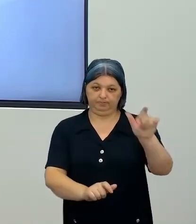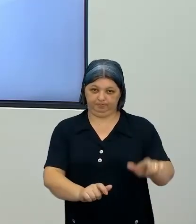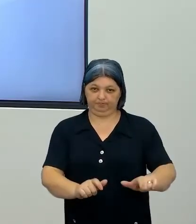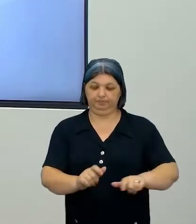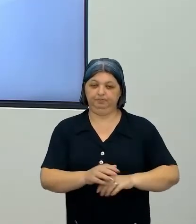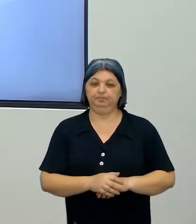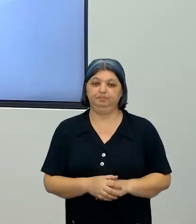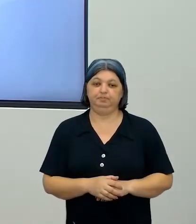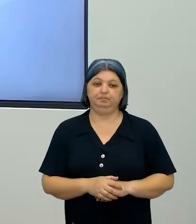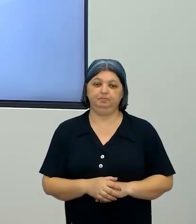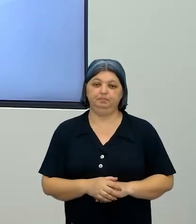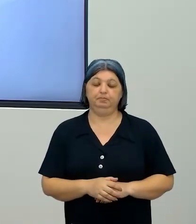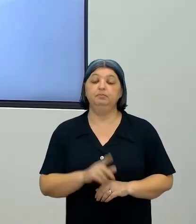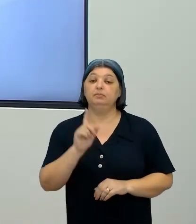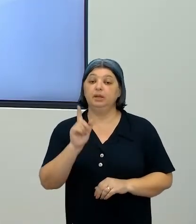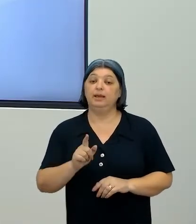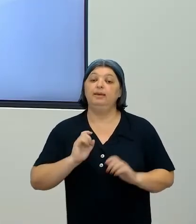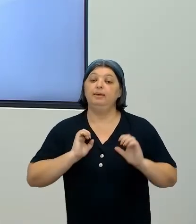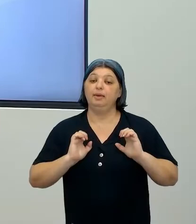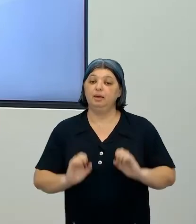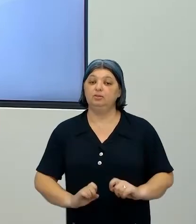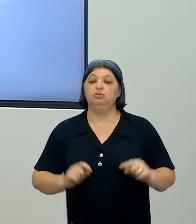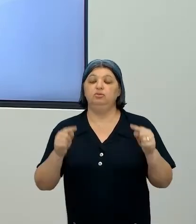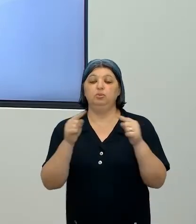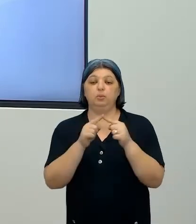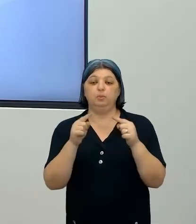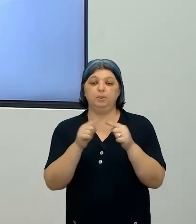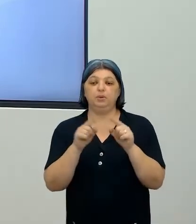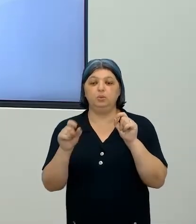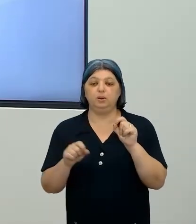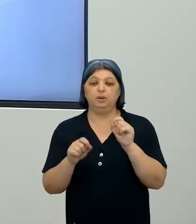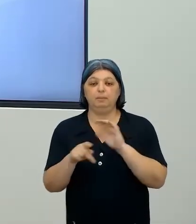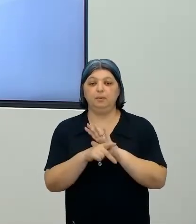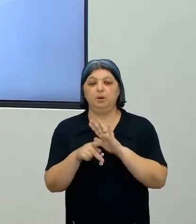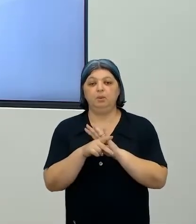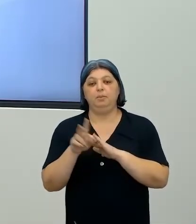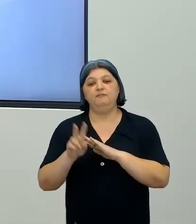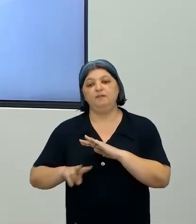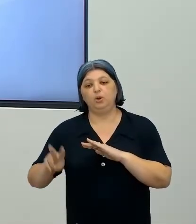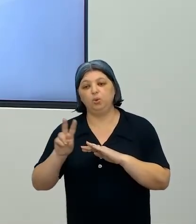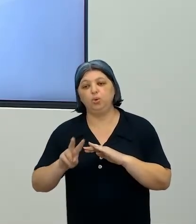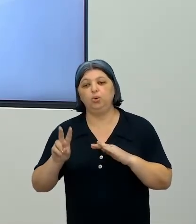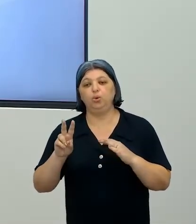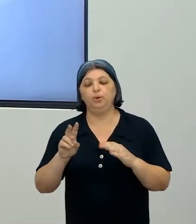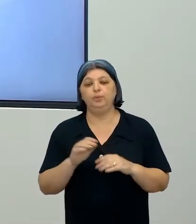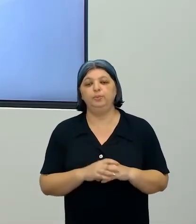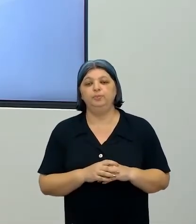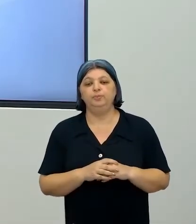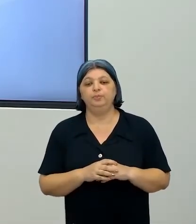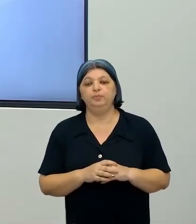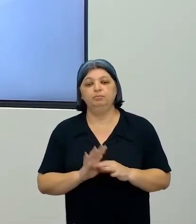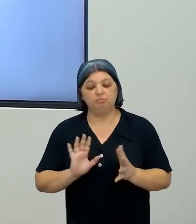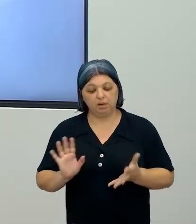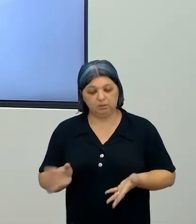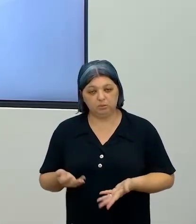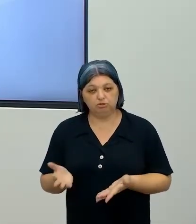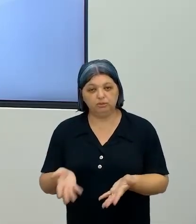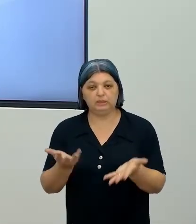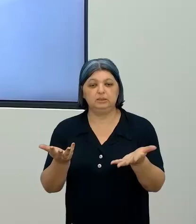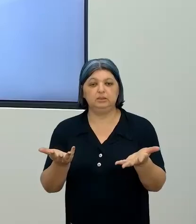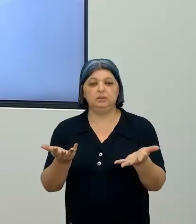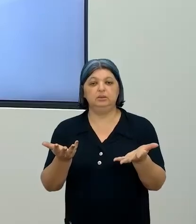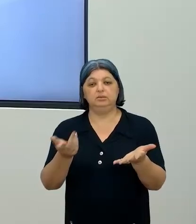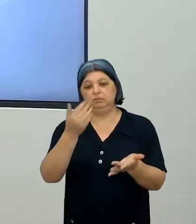certo, pessoal? Essa ética, então, tem a ver com esses valores, tem a ver com essas motivações, tem a ver com